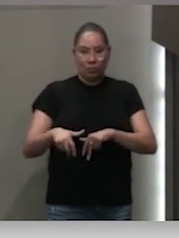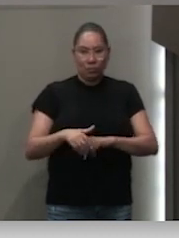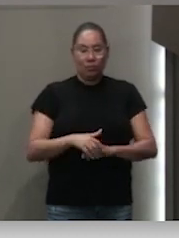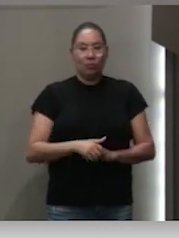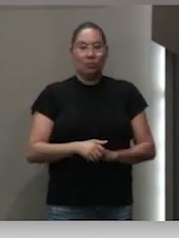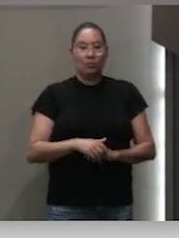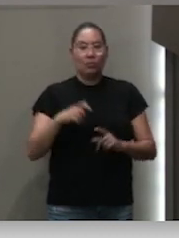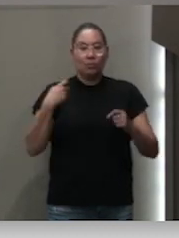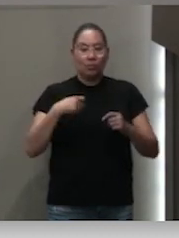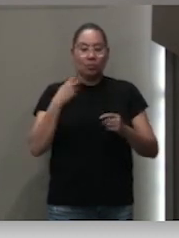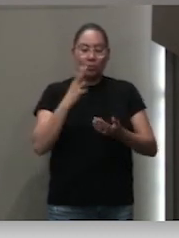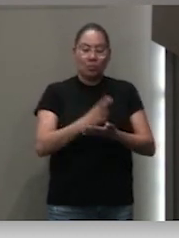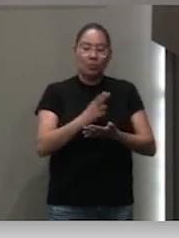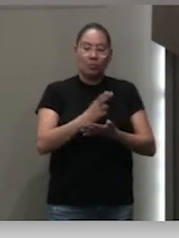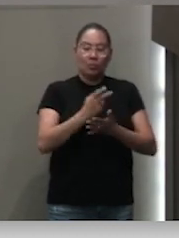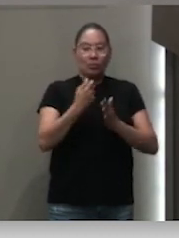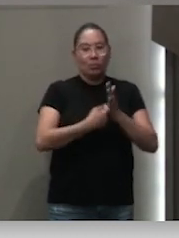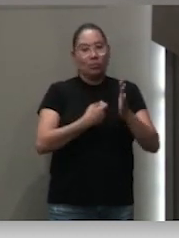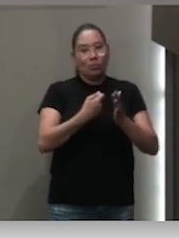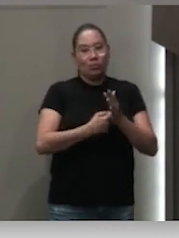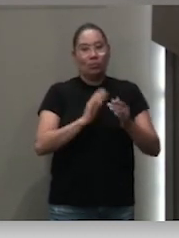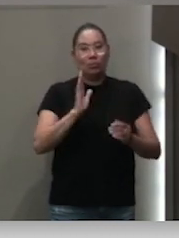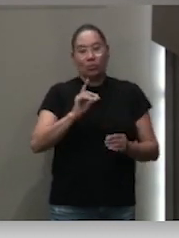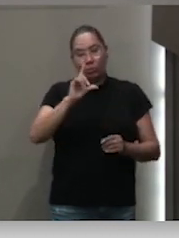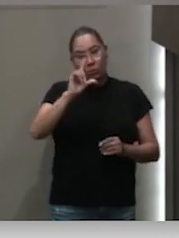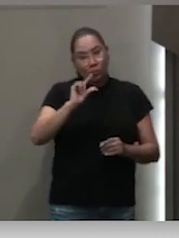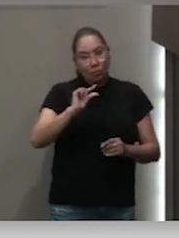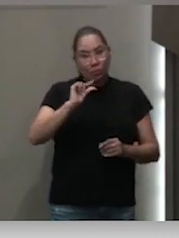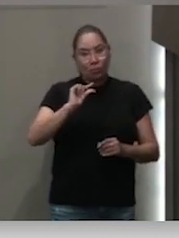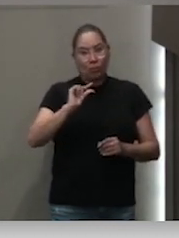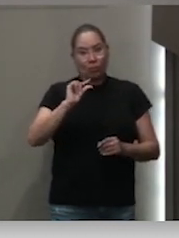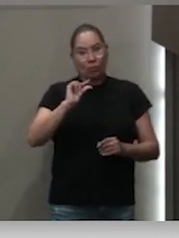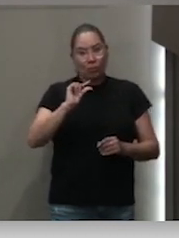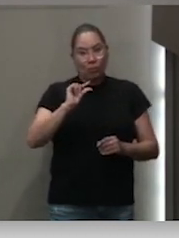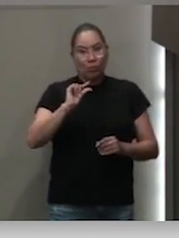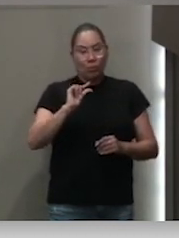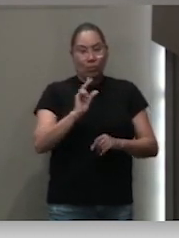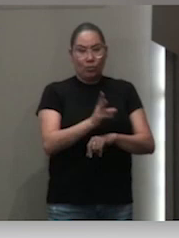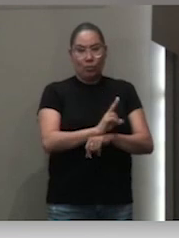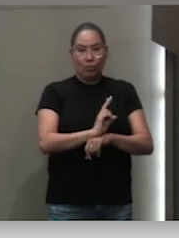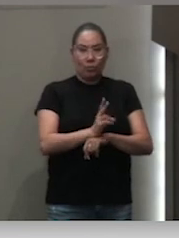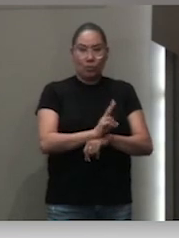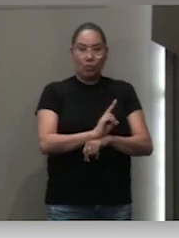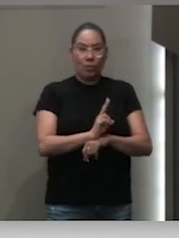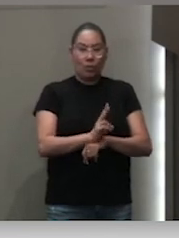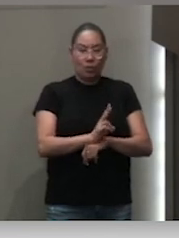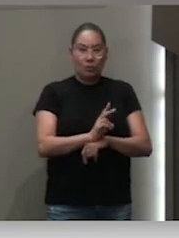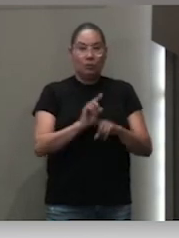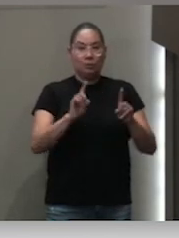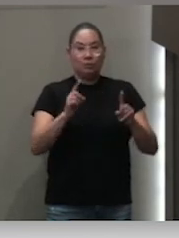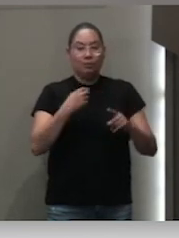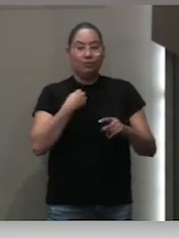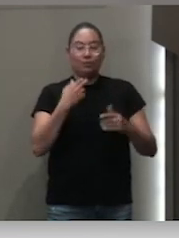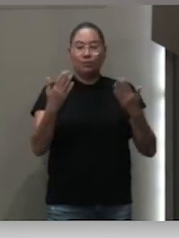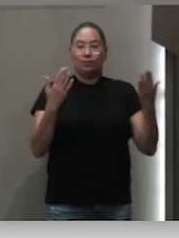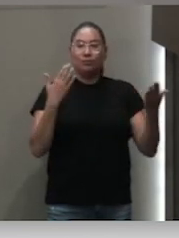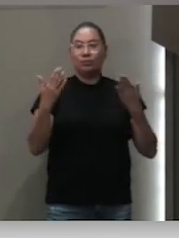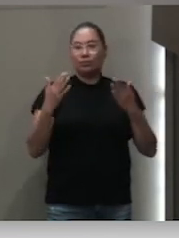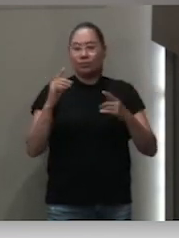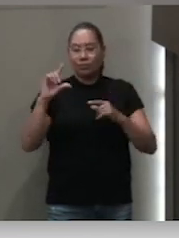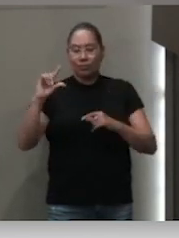continuar essa luta que já diminuiu um pouco o Rigor das fiscalizações mas que não pode comparar uma pequena